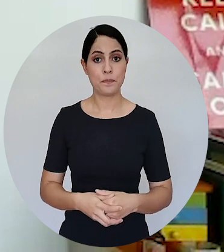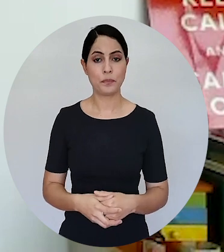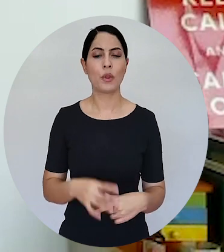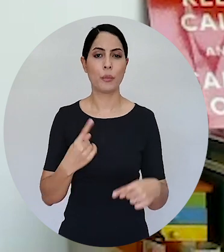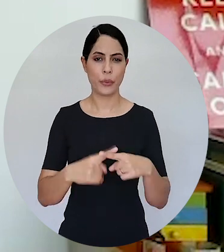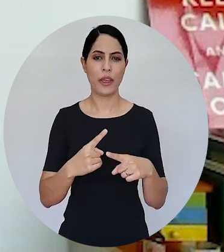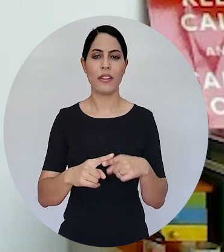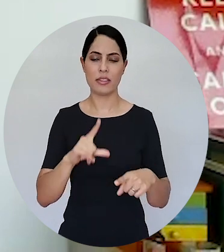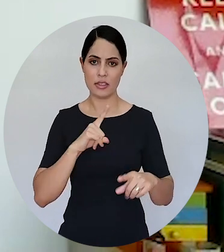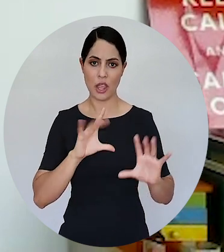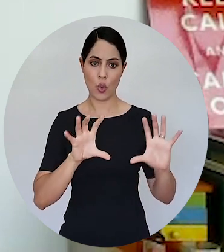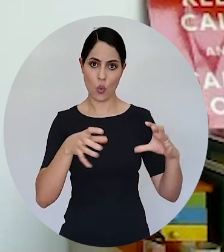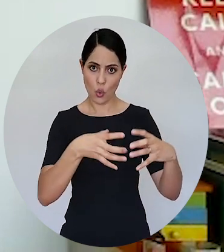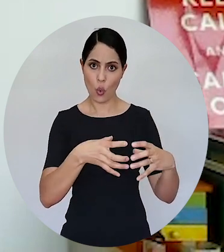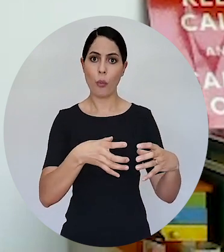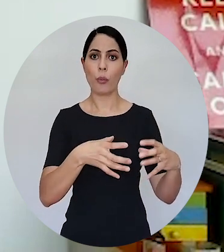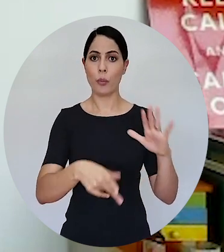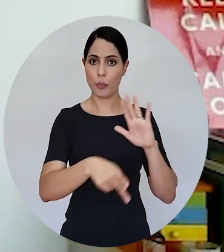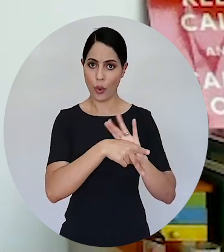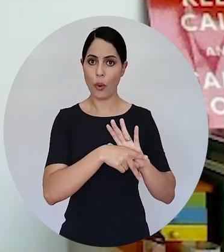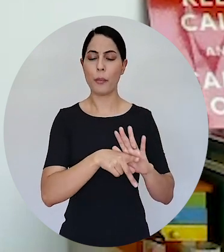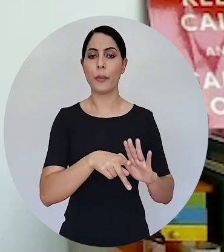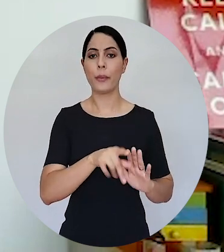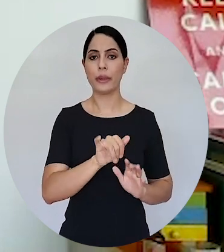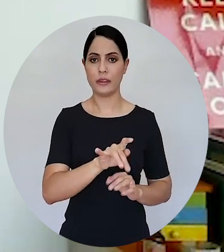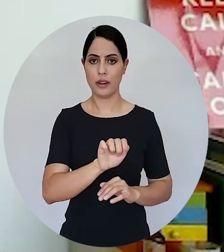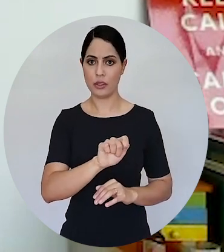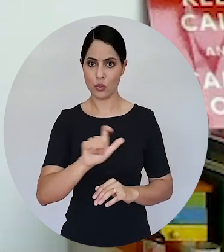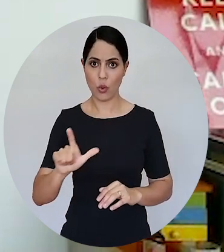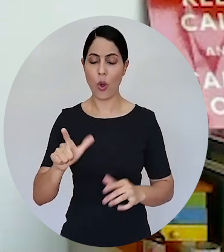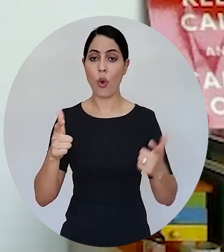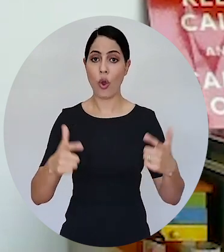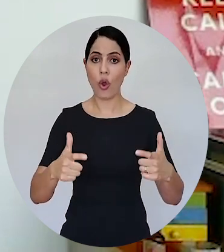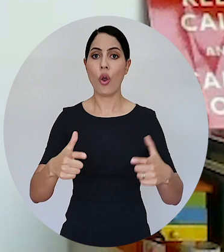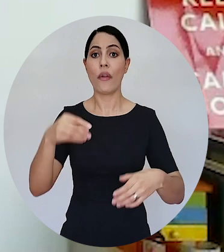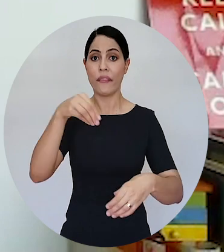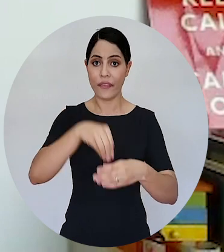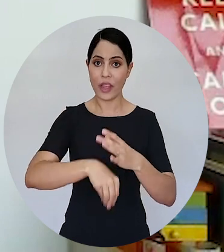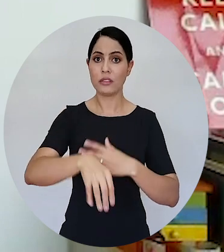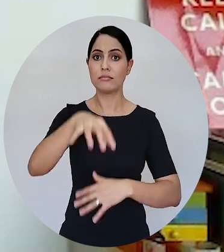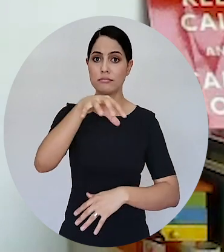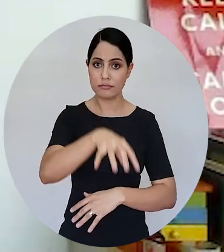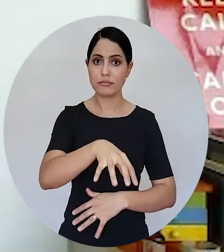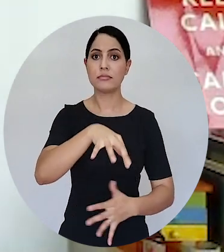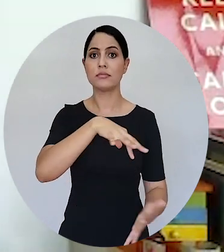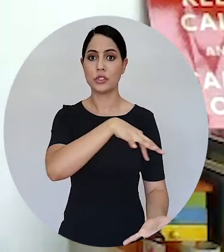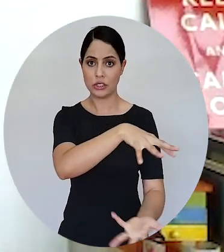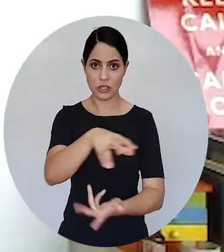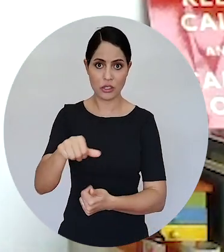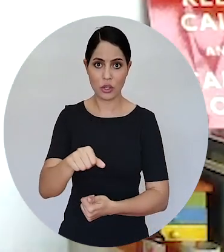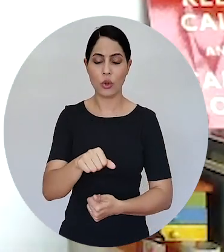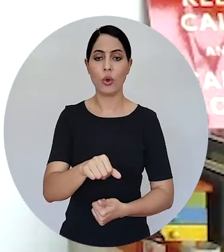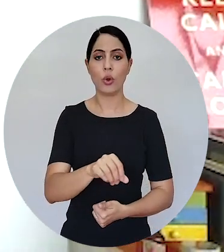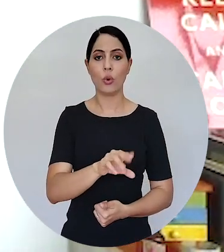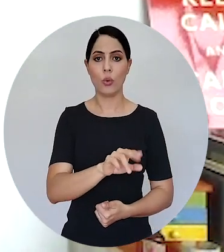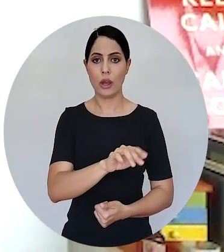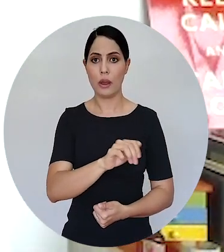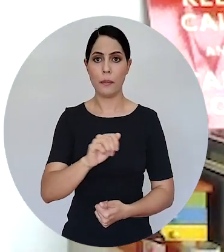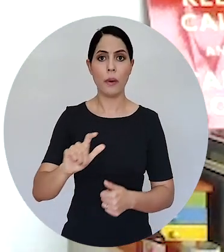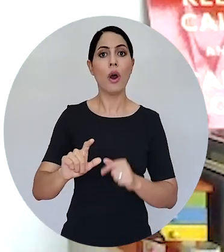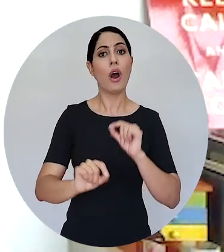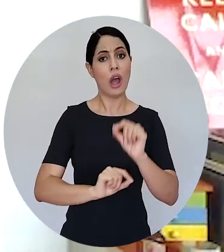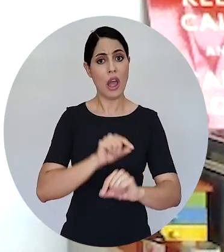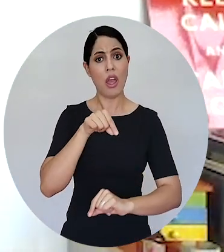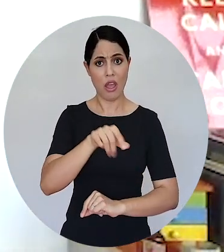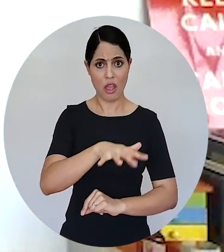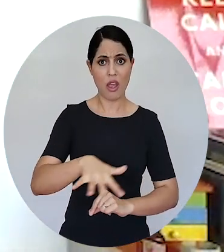de mediação para casos de propriedade intelectual dentro do órgão de registro internacional, o WIPO, que seria